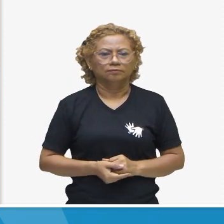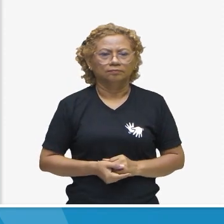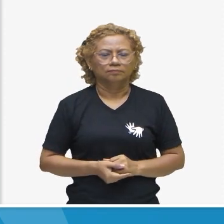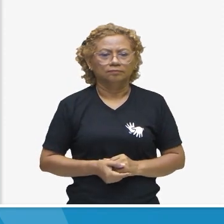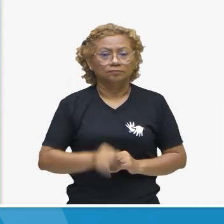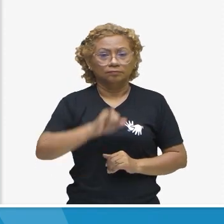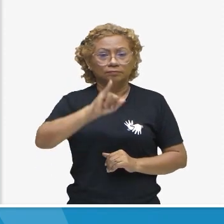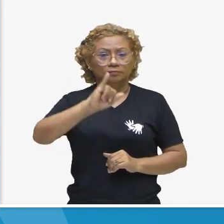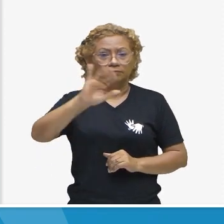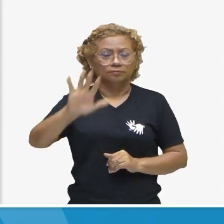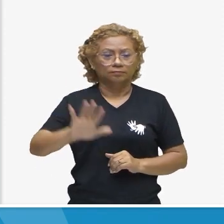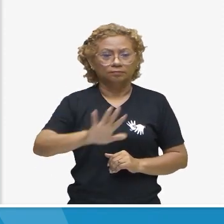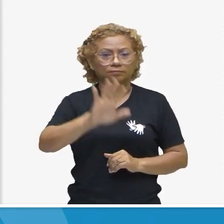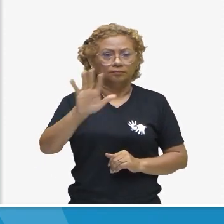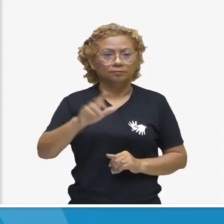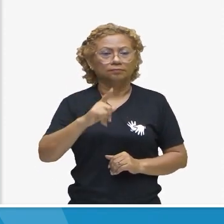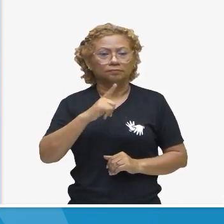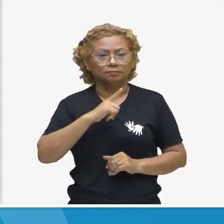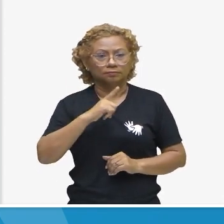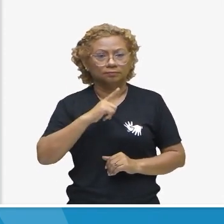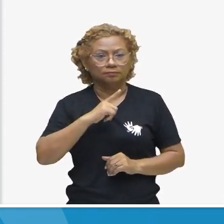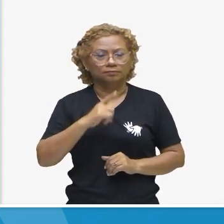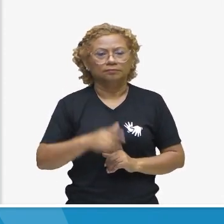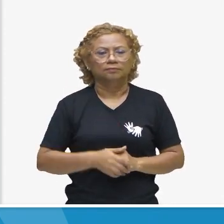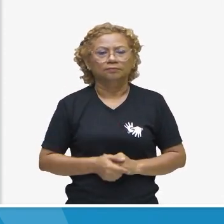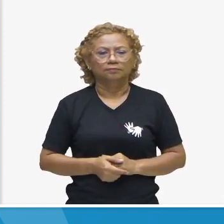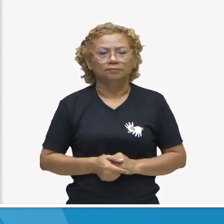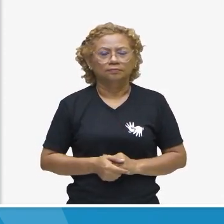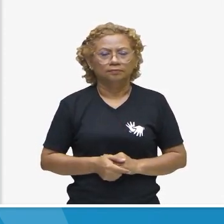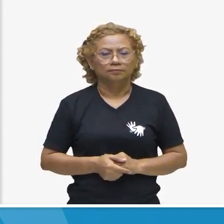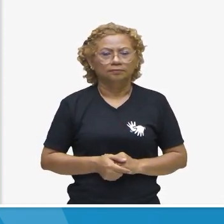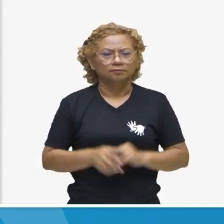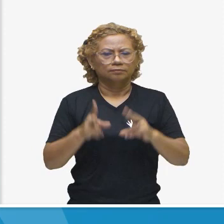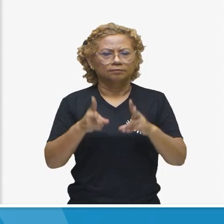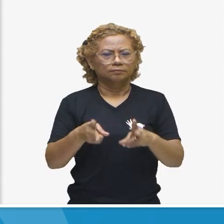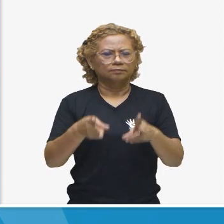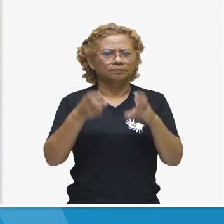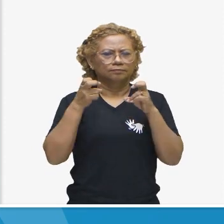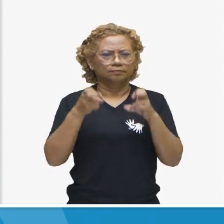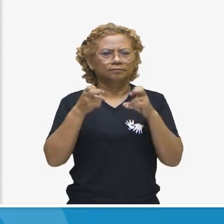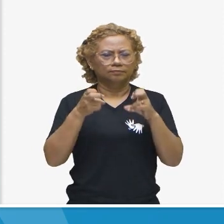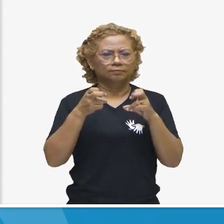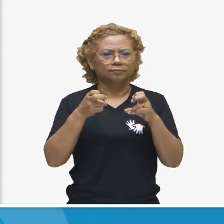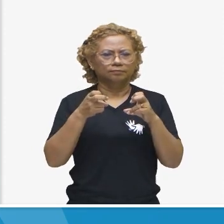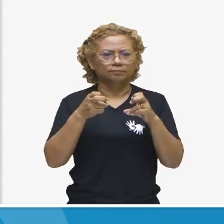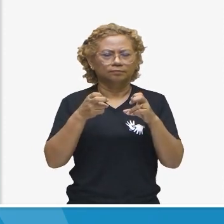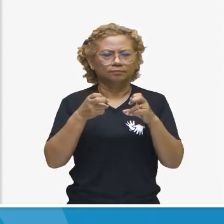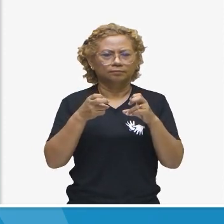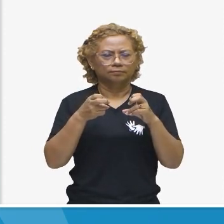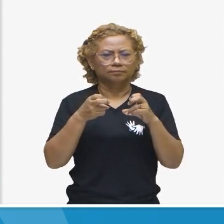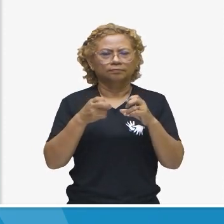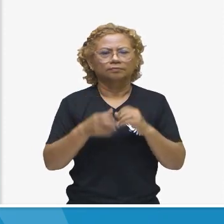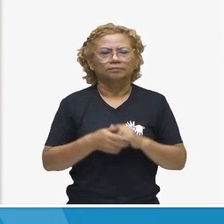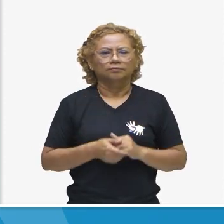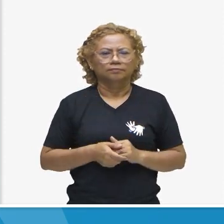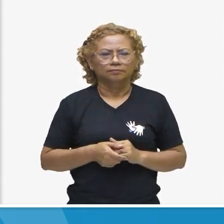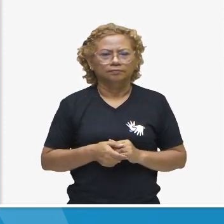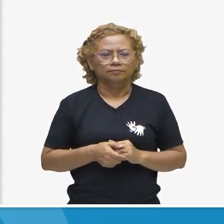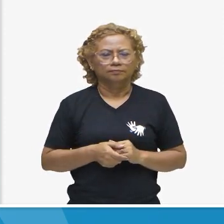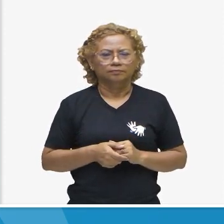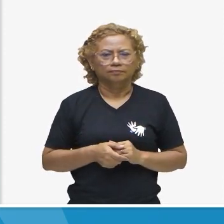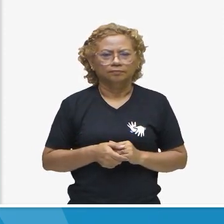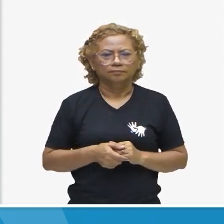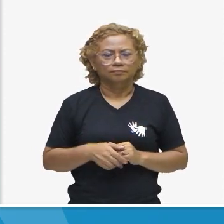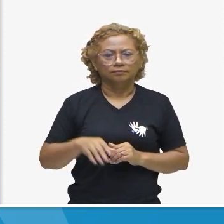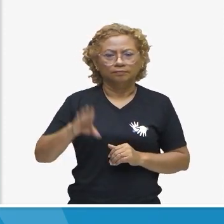Projeção ortogonal, onde nós teremos a projeção, ou seja, a sombra desses dois planos